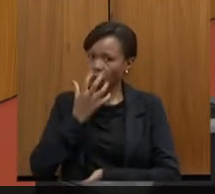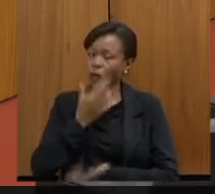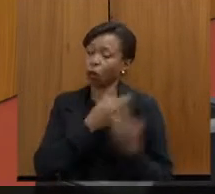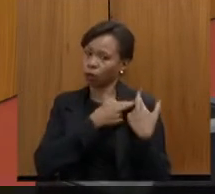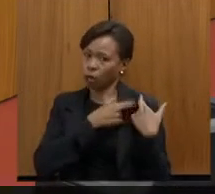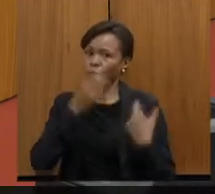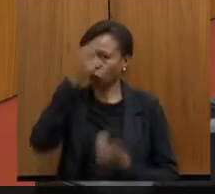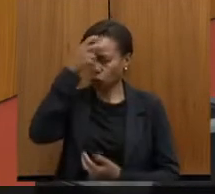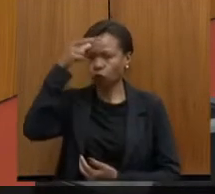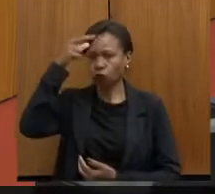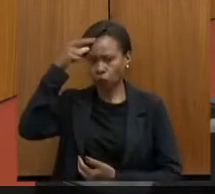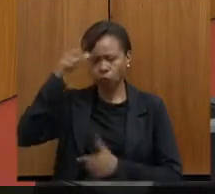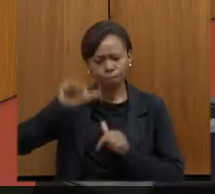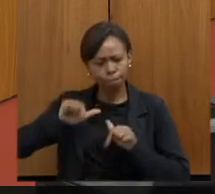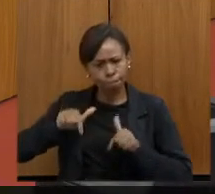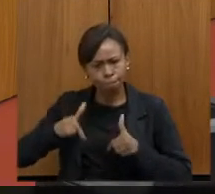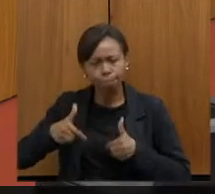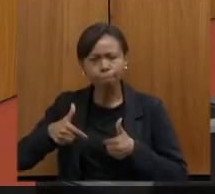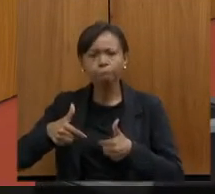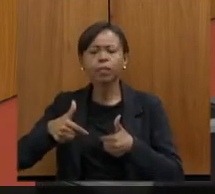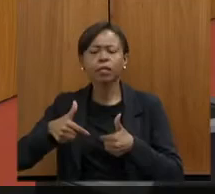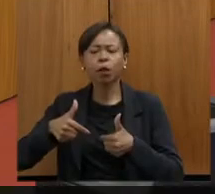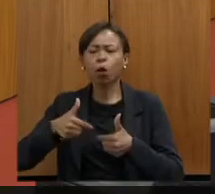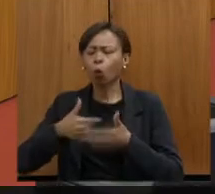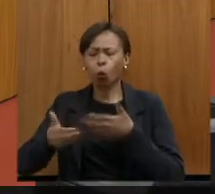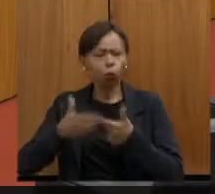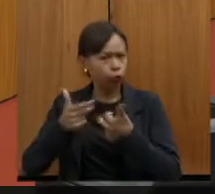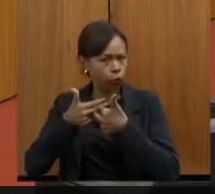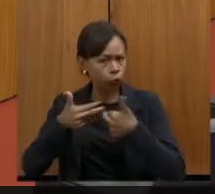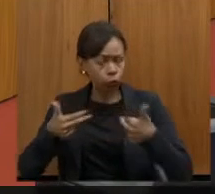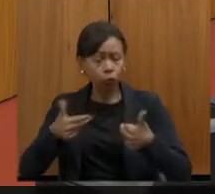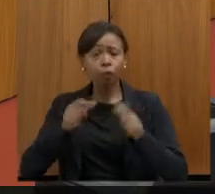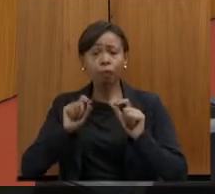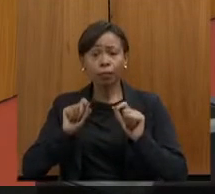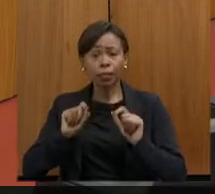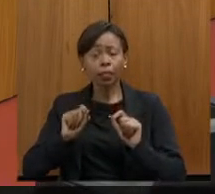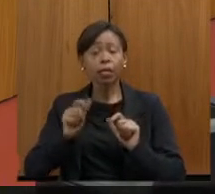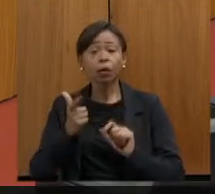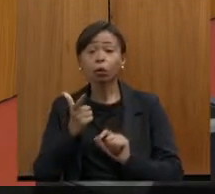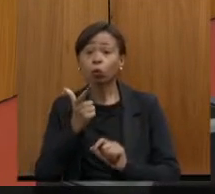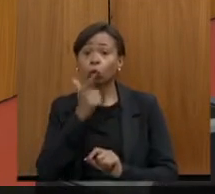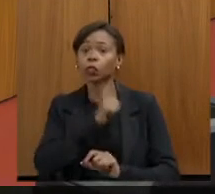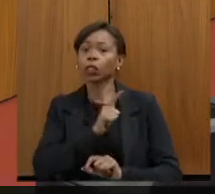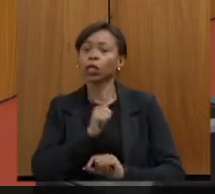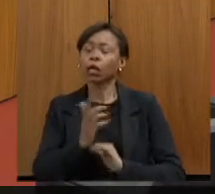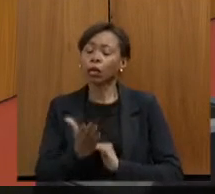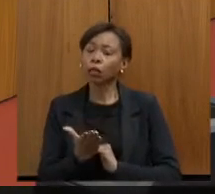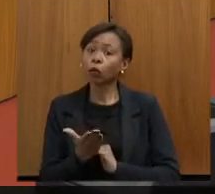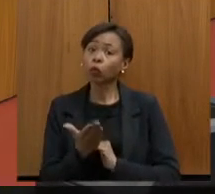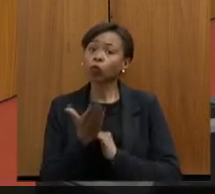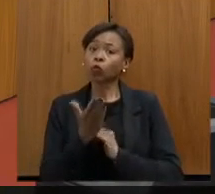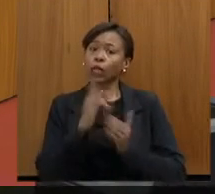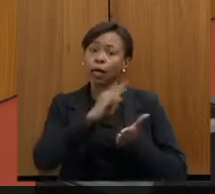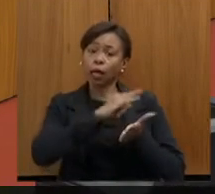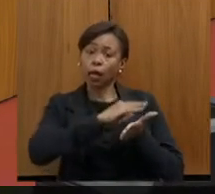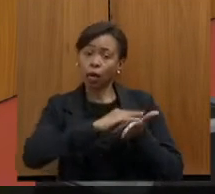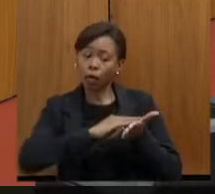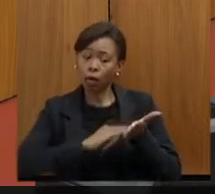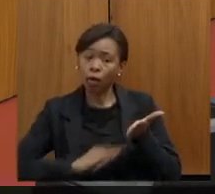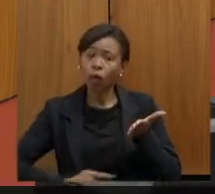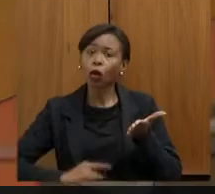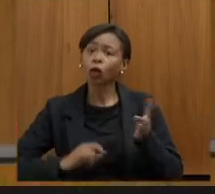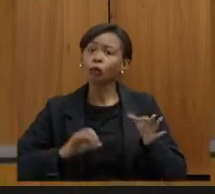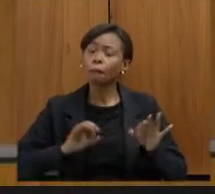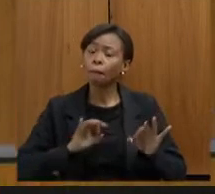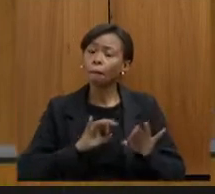o que ele puder para estar captando essa ajuda sonhada para que seja resolvida essa situação.